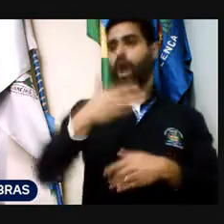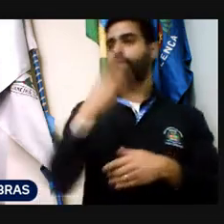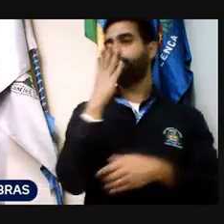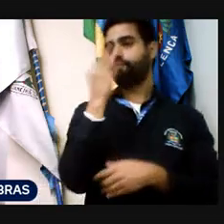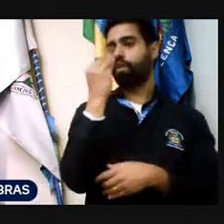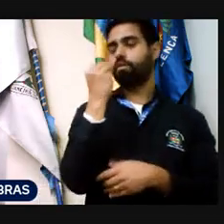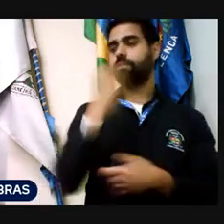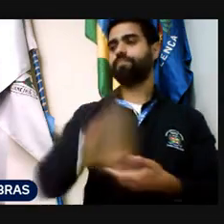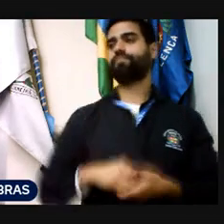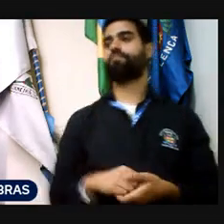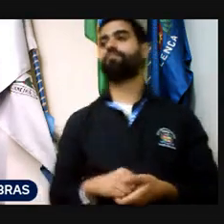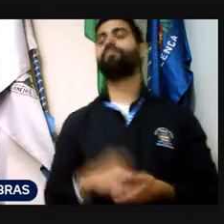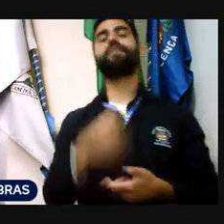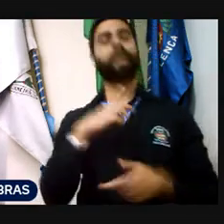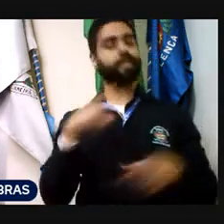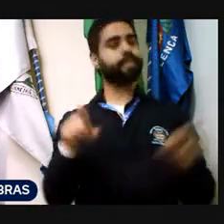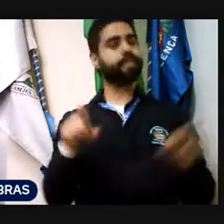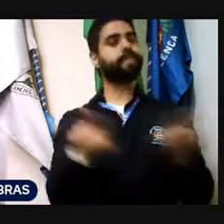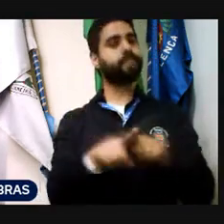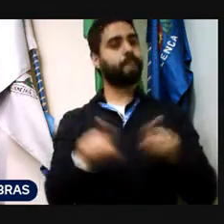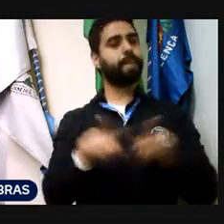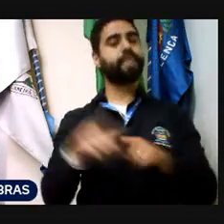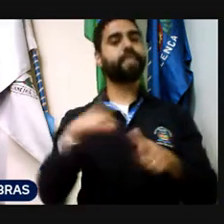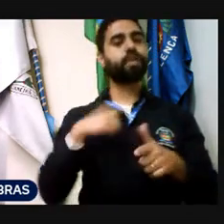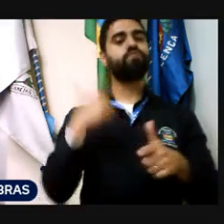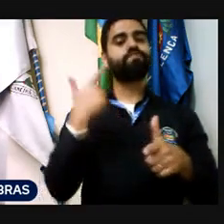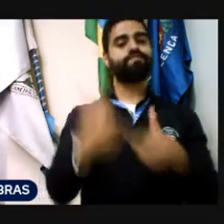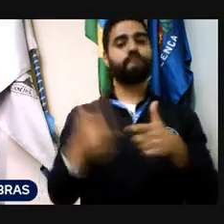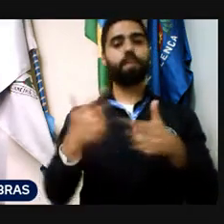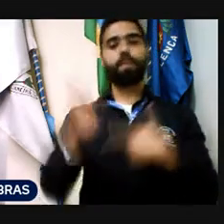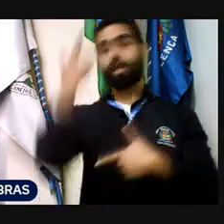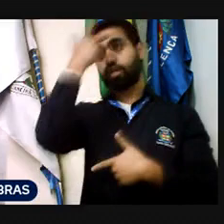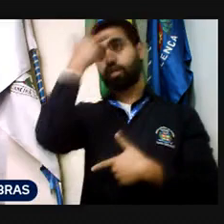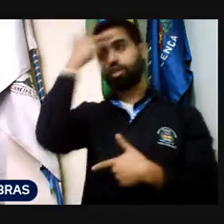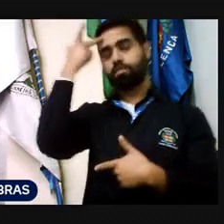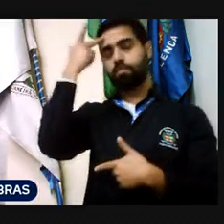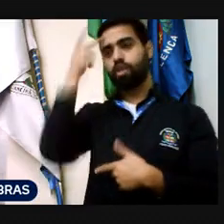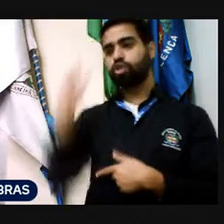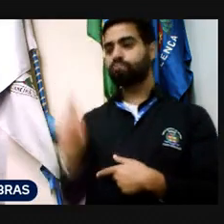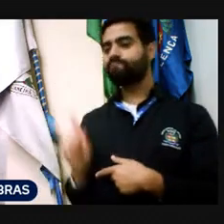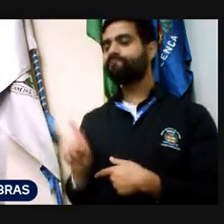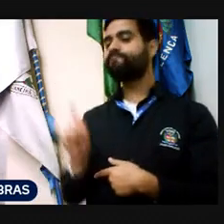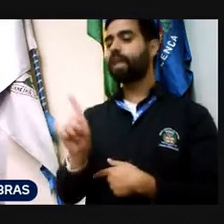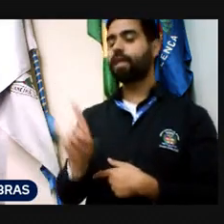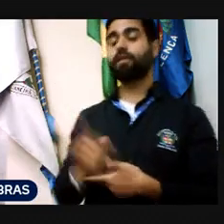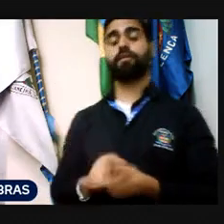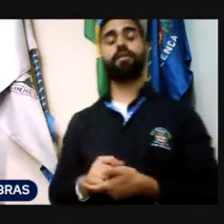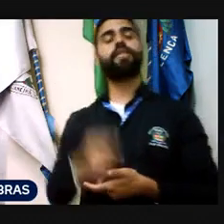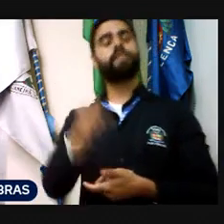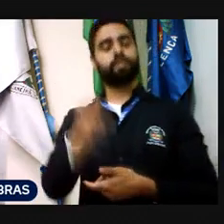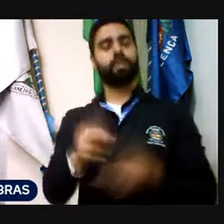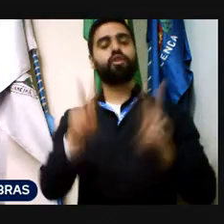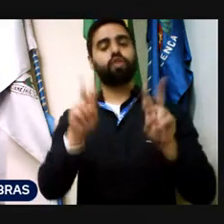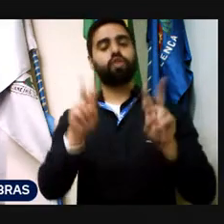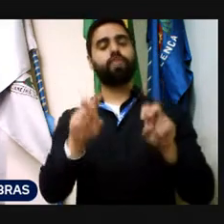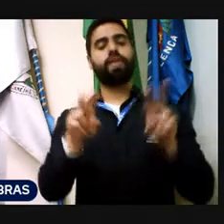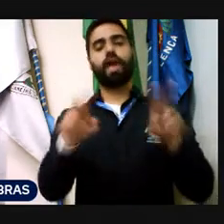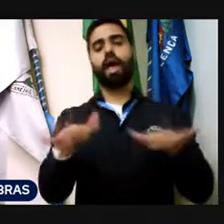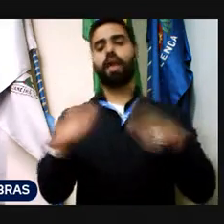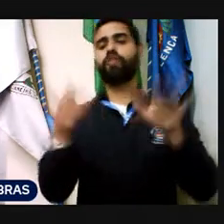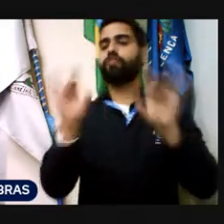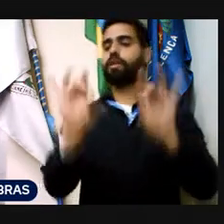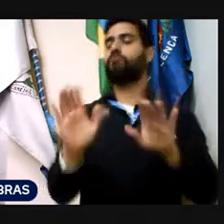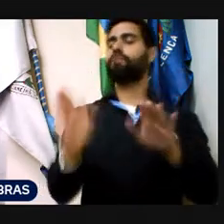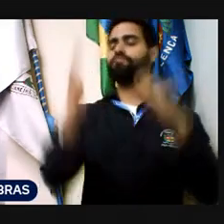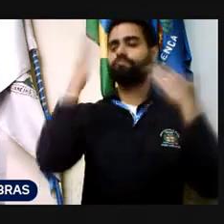anexo. Vem causando também transtornos aos munícipes que ali trafegam. Na certeza de que o assunto merecerá a especial atenção de Vossa Excelência,